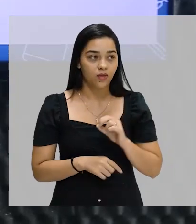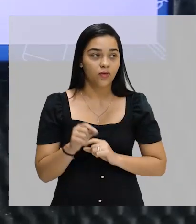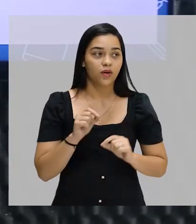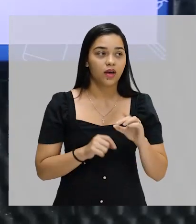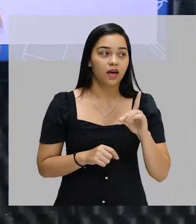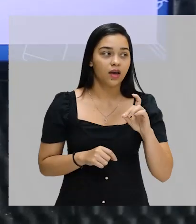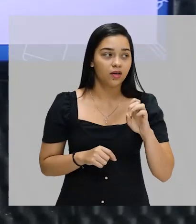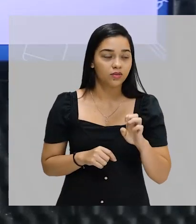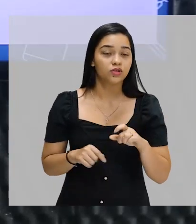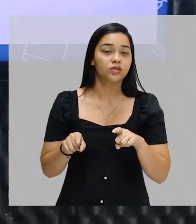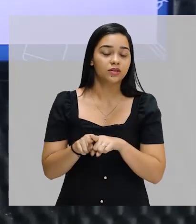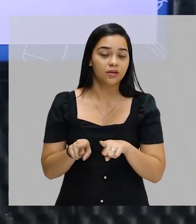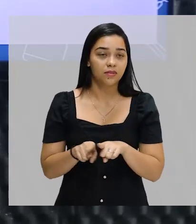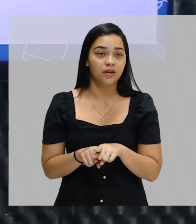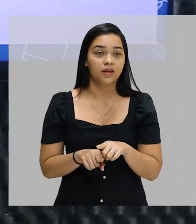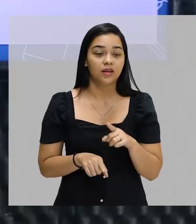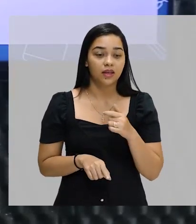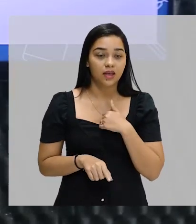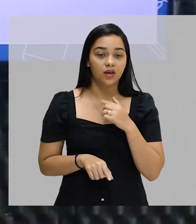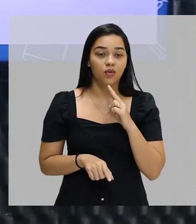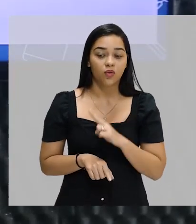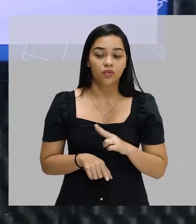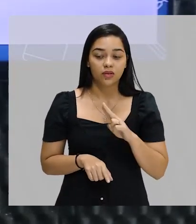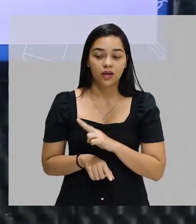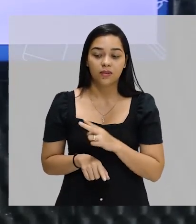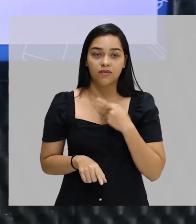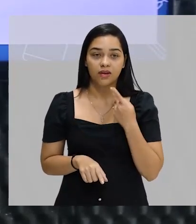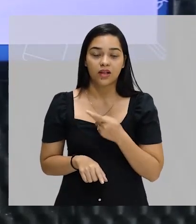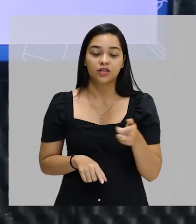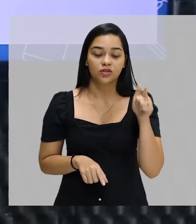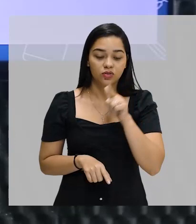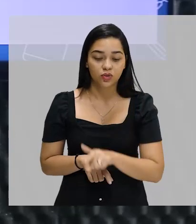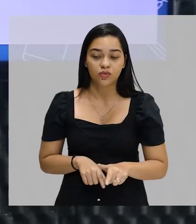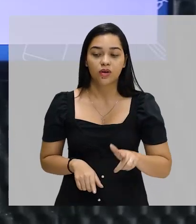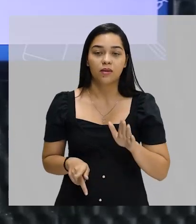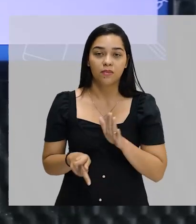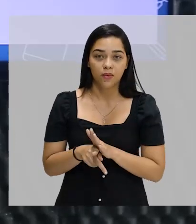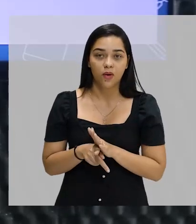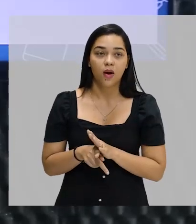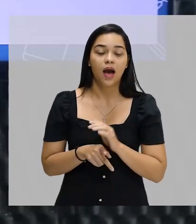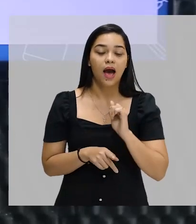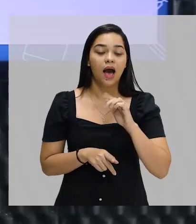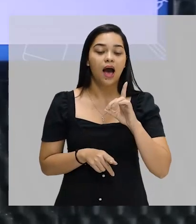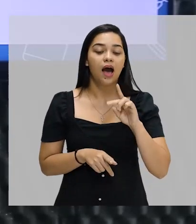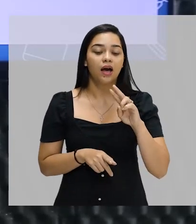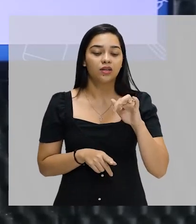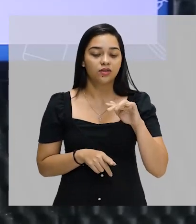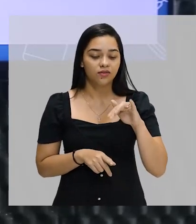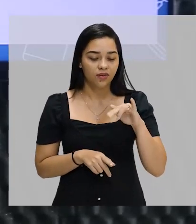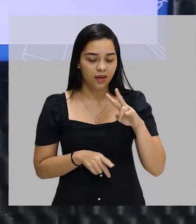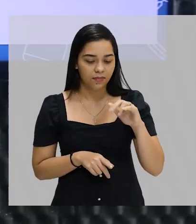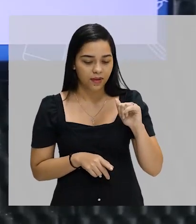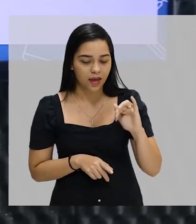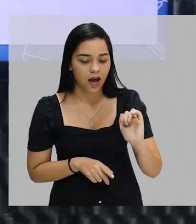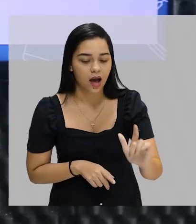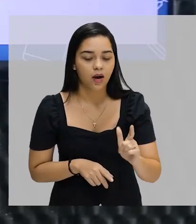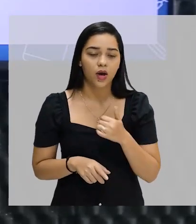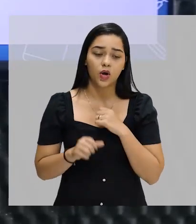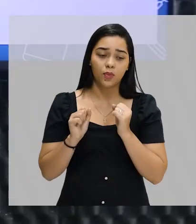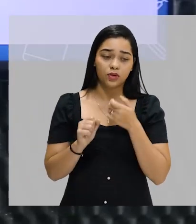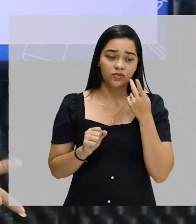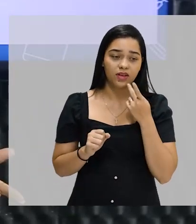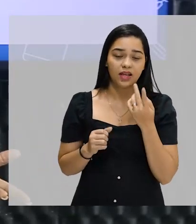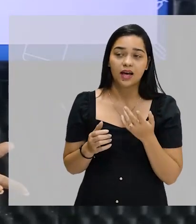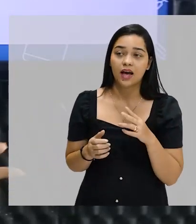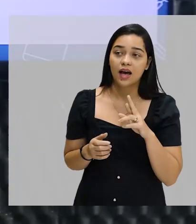o dia e a preposição que eu vou usar para dizer novamente. É uma locução adverbial, certo? Eu posso dizer